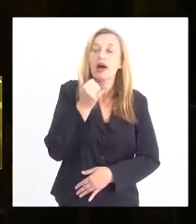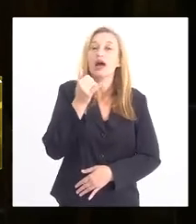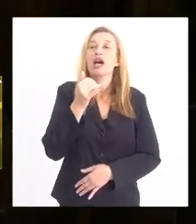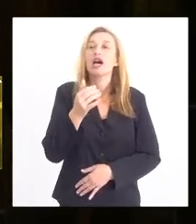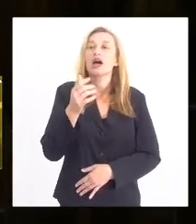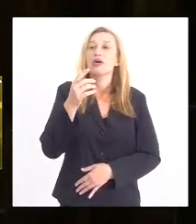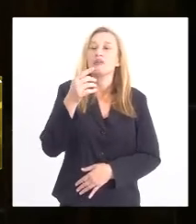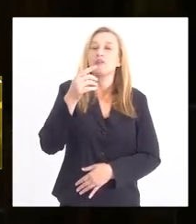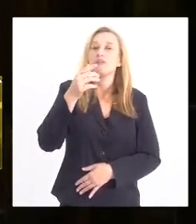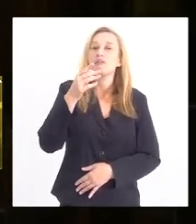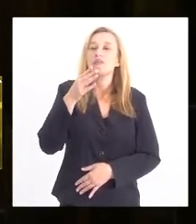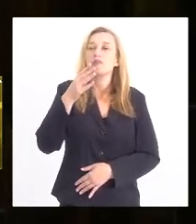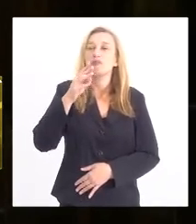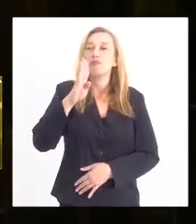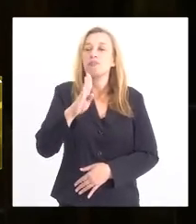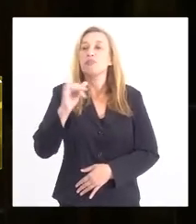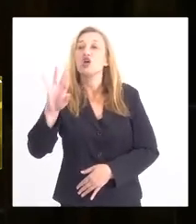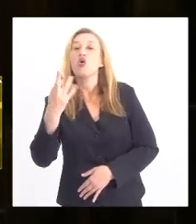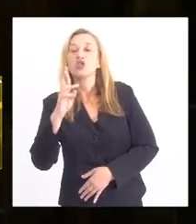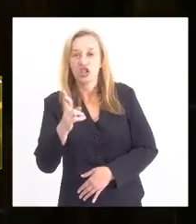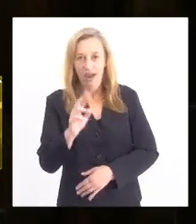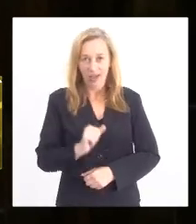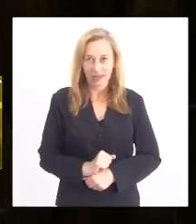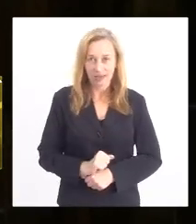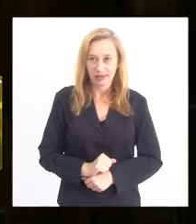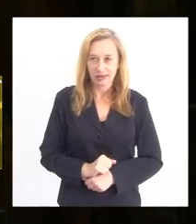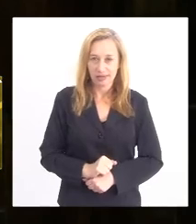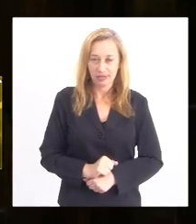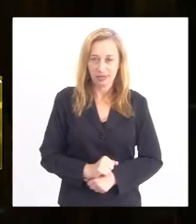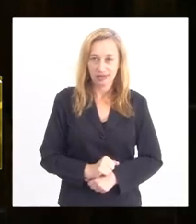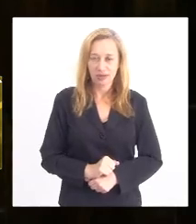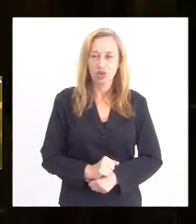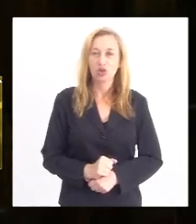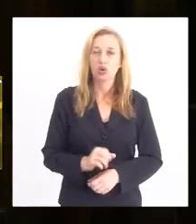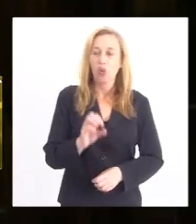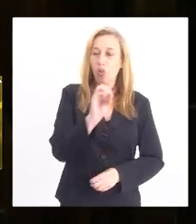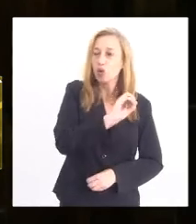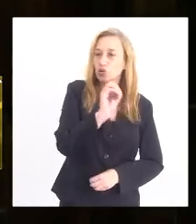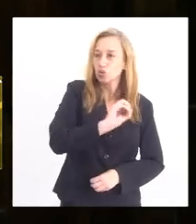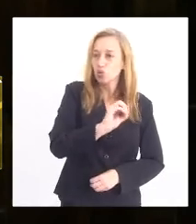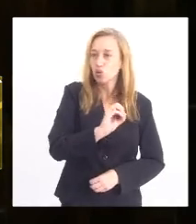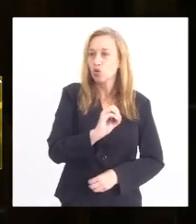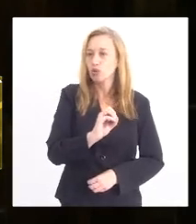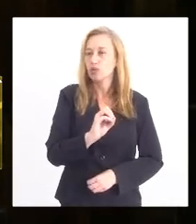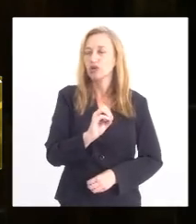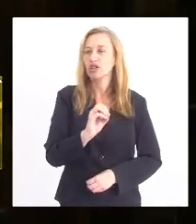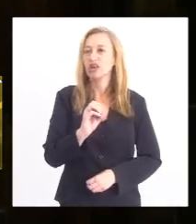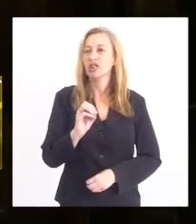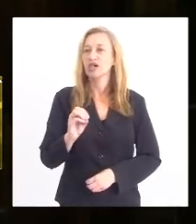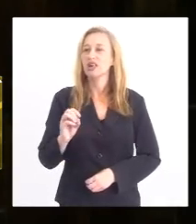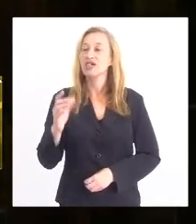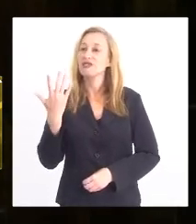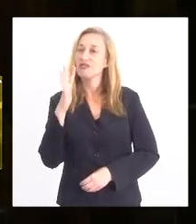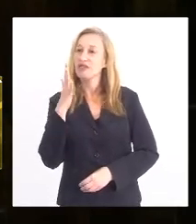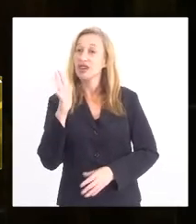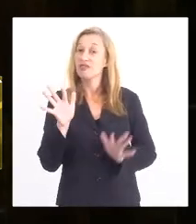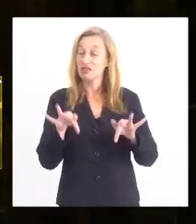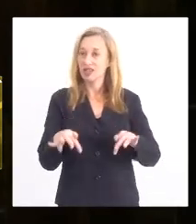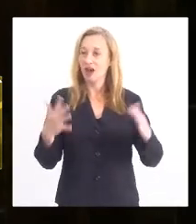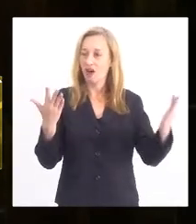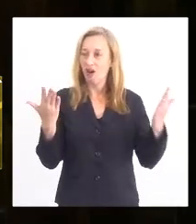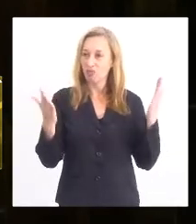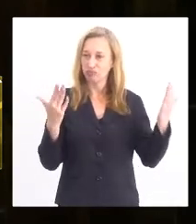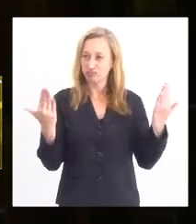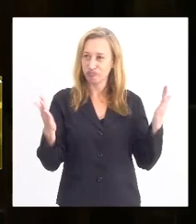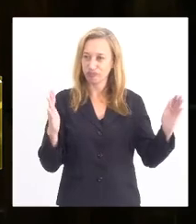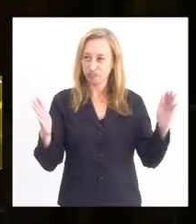reais perdão em dezembro 19 bilhões de reais e entre outubro e fevereiro final de Fevereiro nós